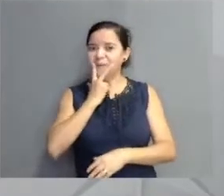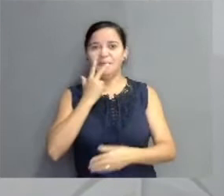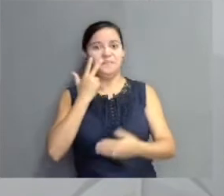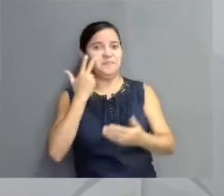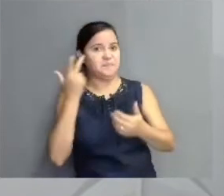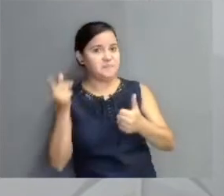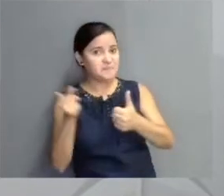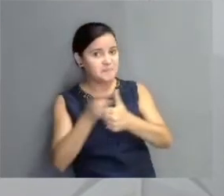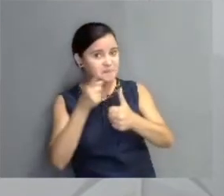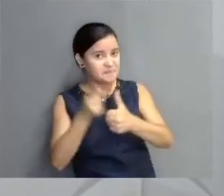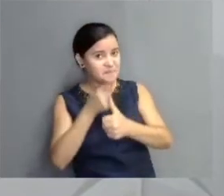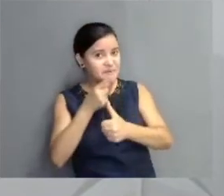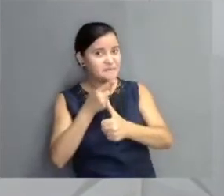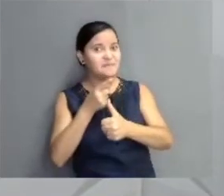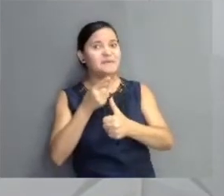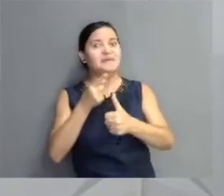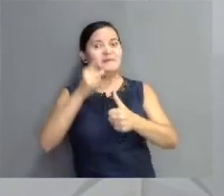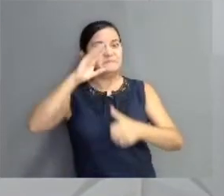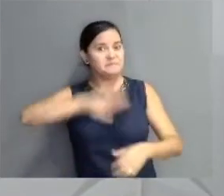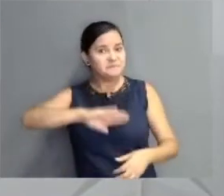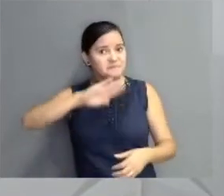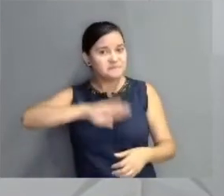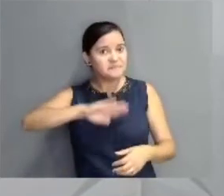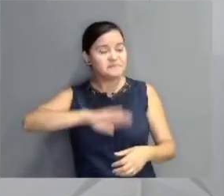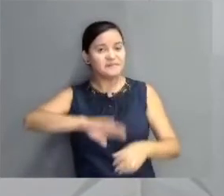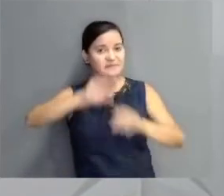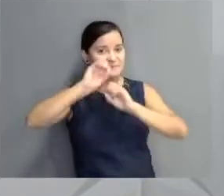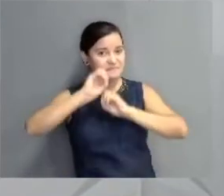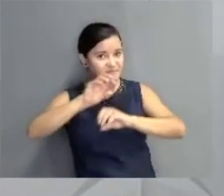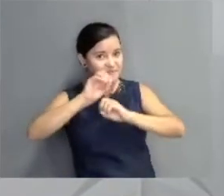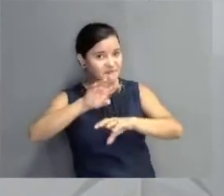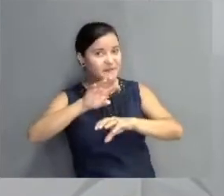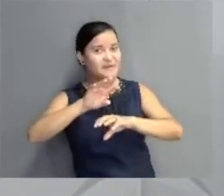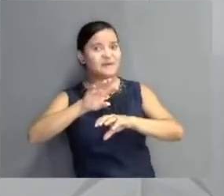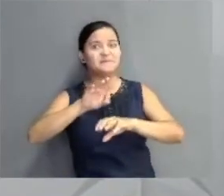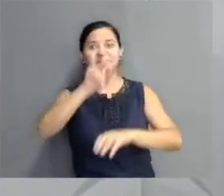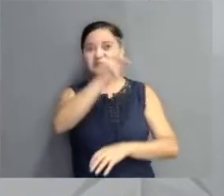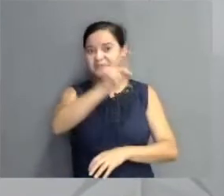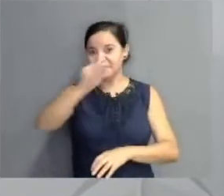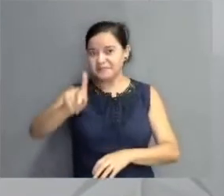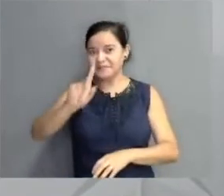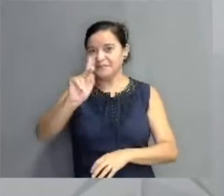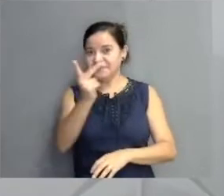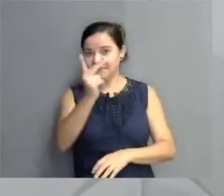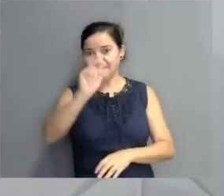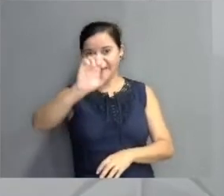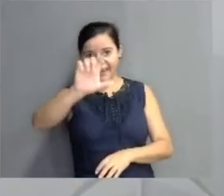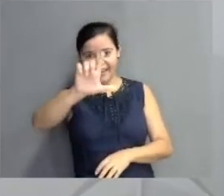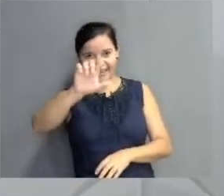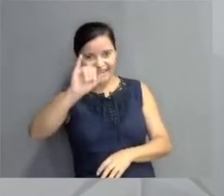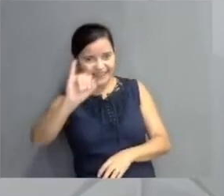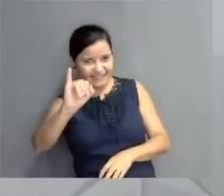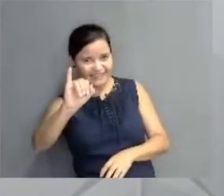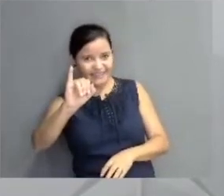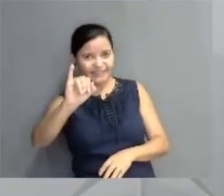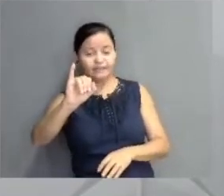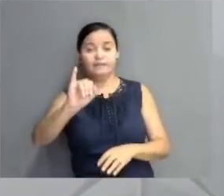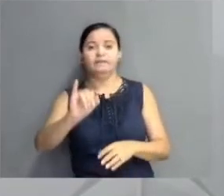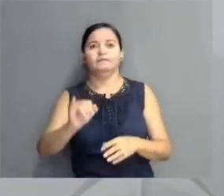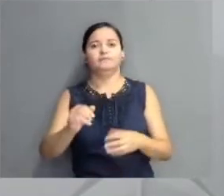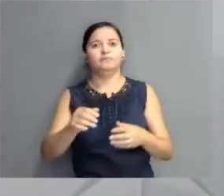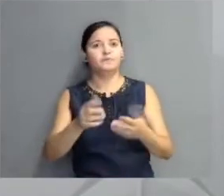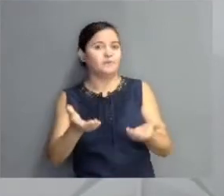1, tá? De língua portuguesa. Eu sou o professor Eli Andrade e vou estar com vocês nessa aulinha, tá? Para as turmas de